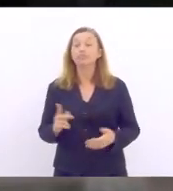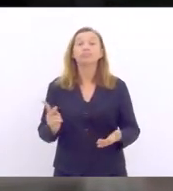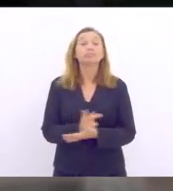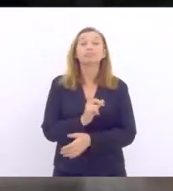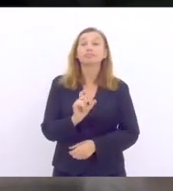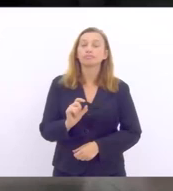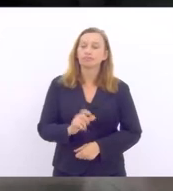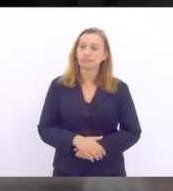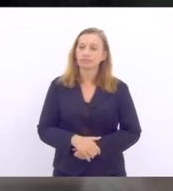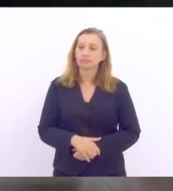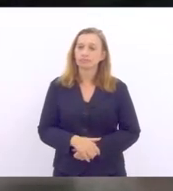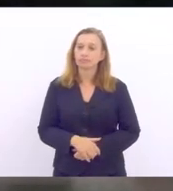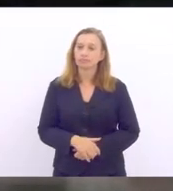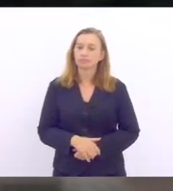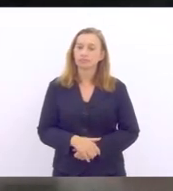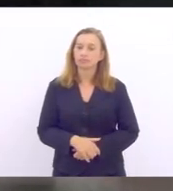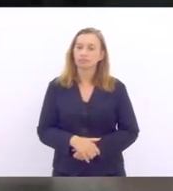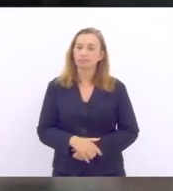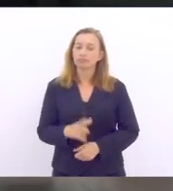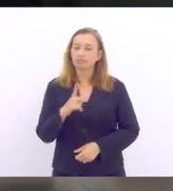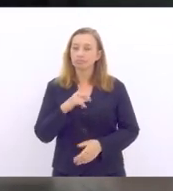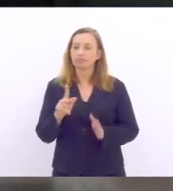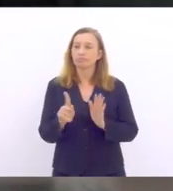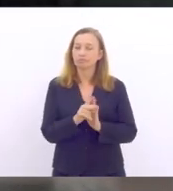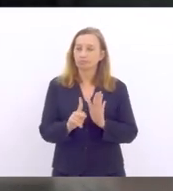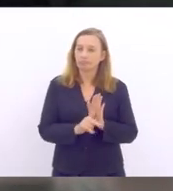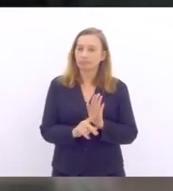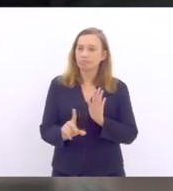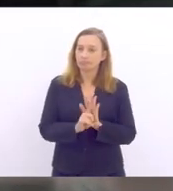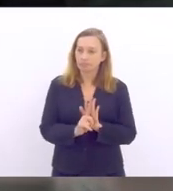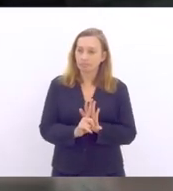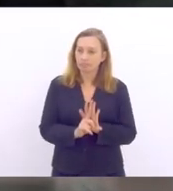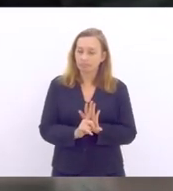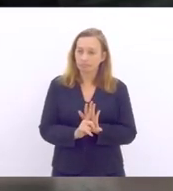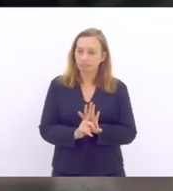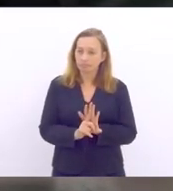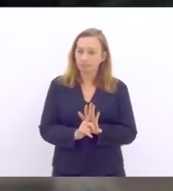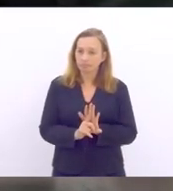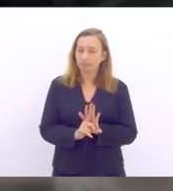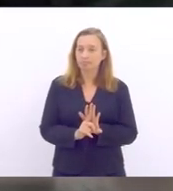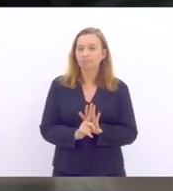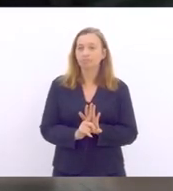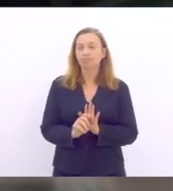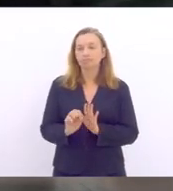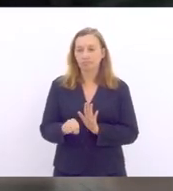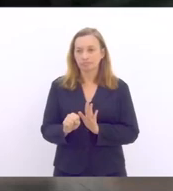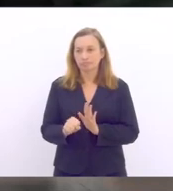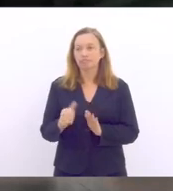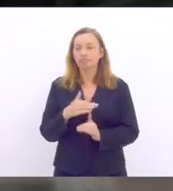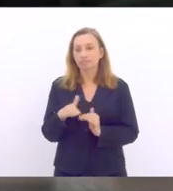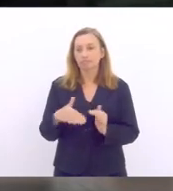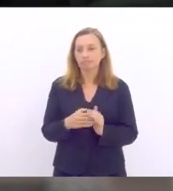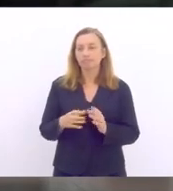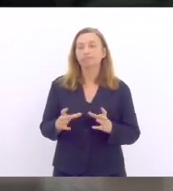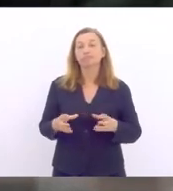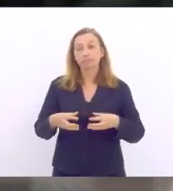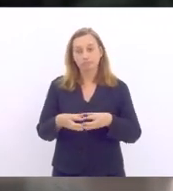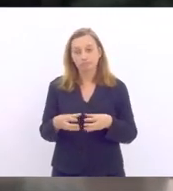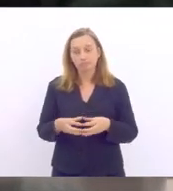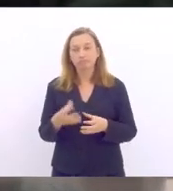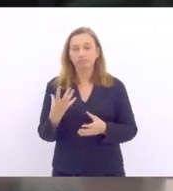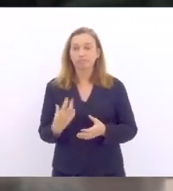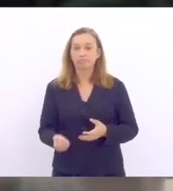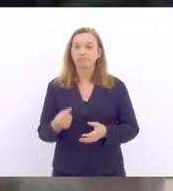acontece? Nós temos um projeto de lei que teve parecer favorável de todas as comissões. Recebeu